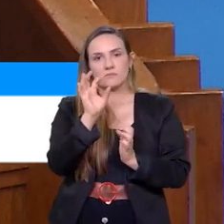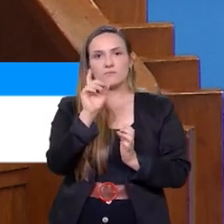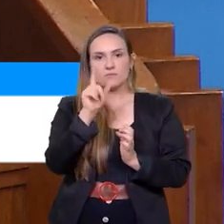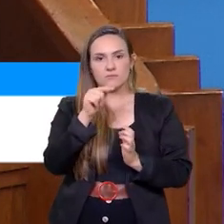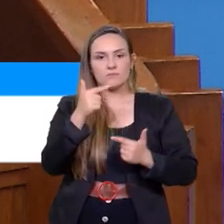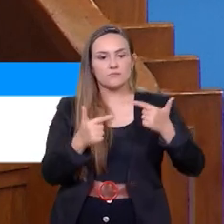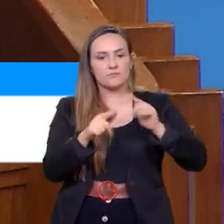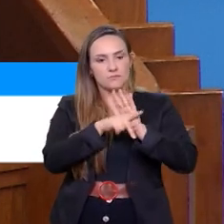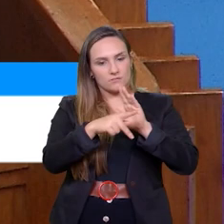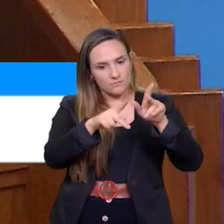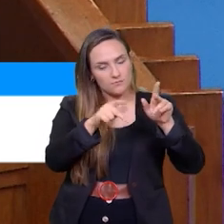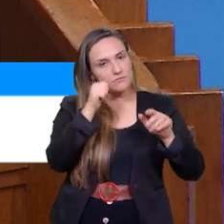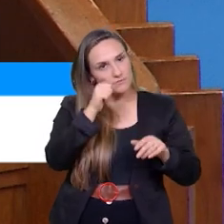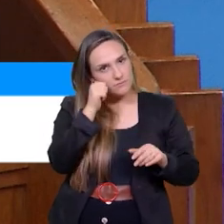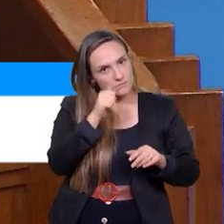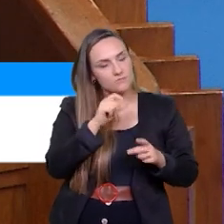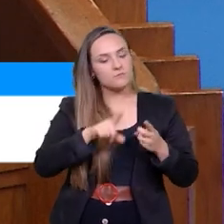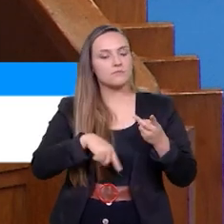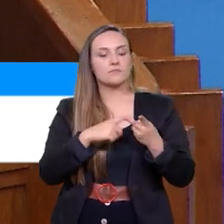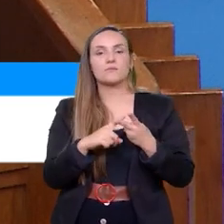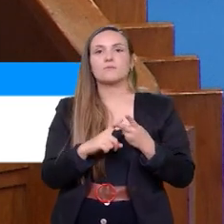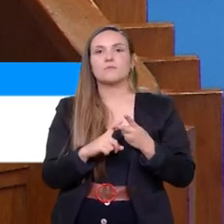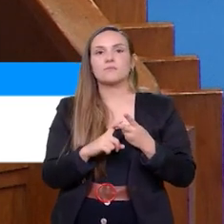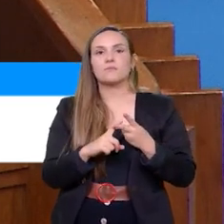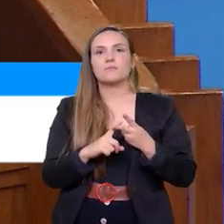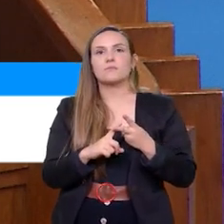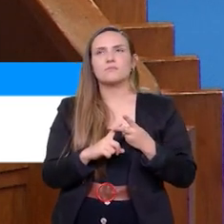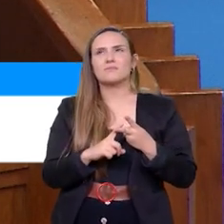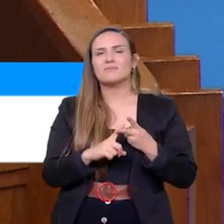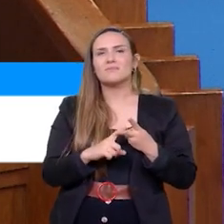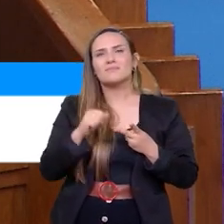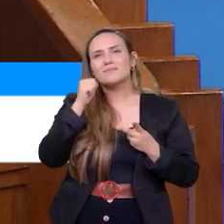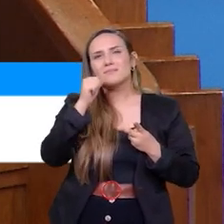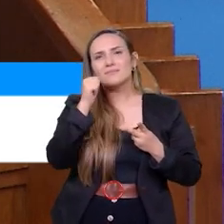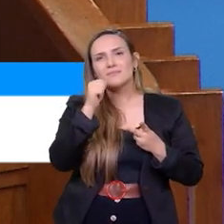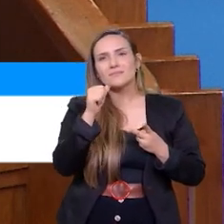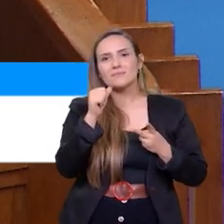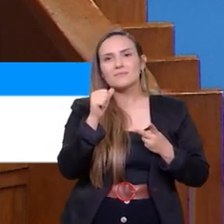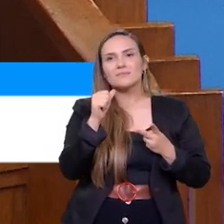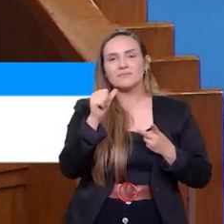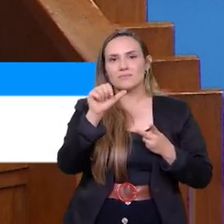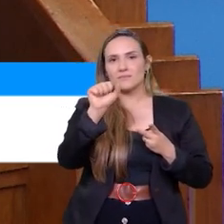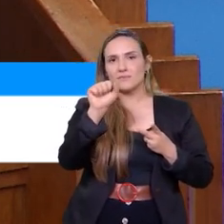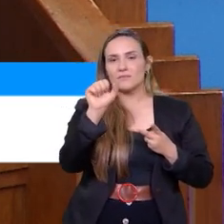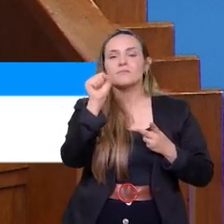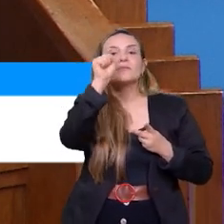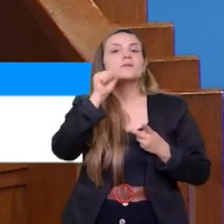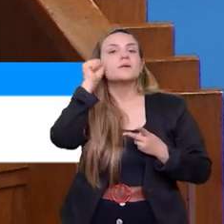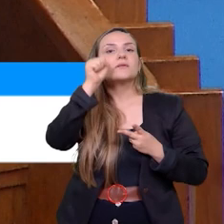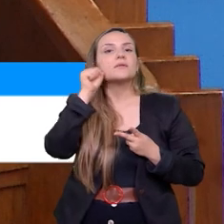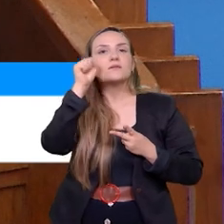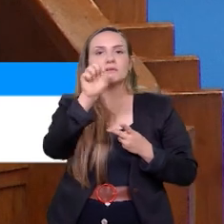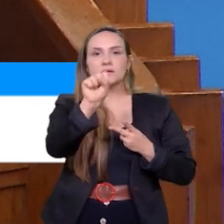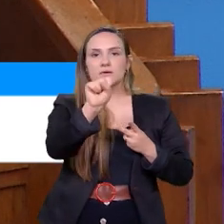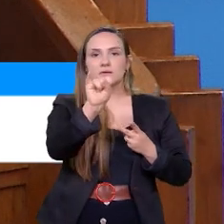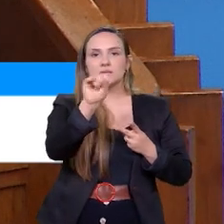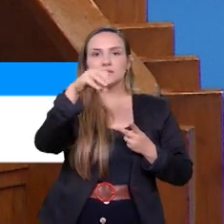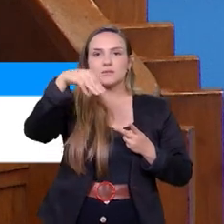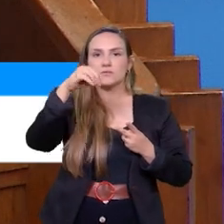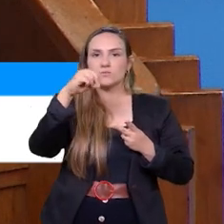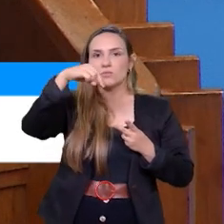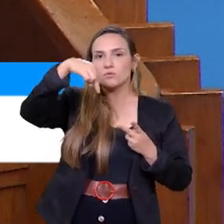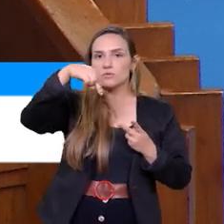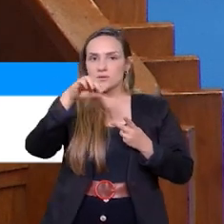da equipe de transição na área que discute políticas para as mulheres é como a própria Senadora